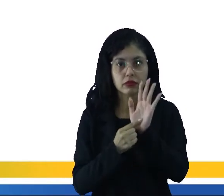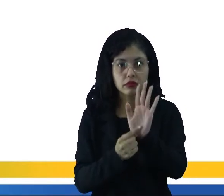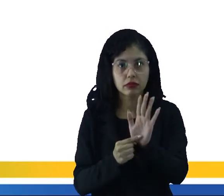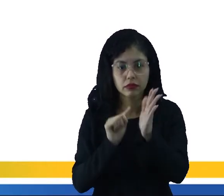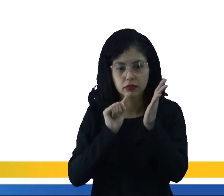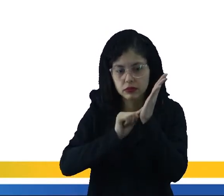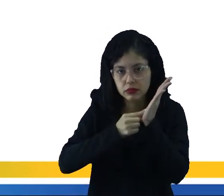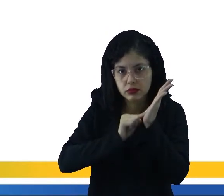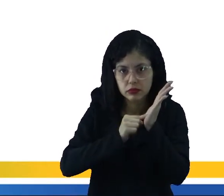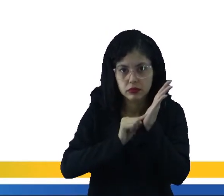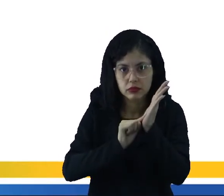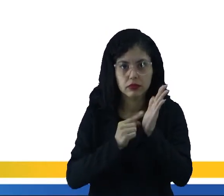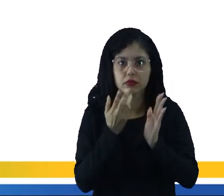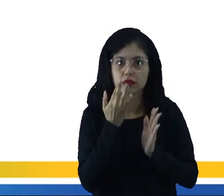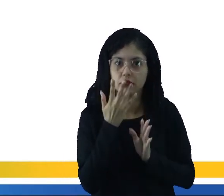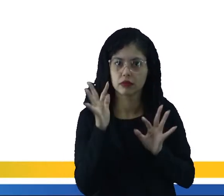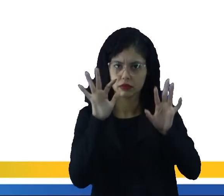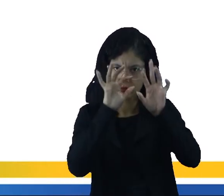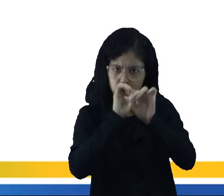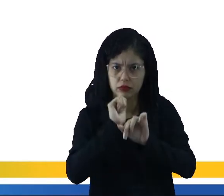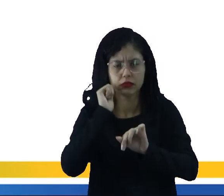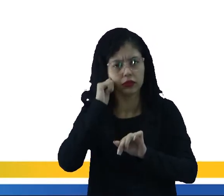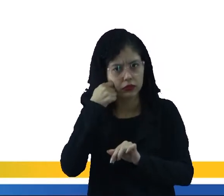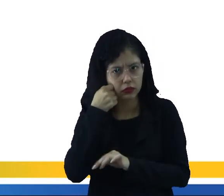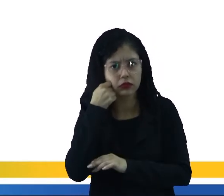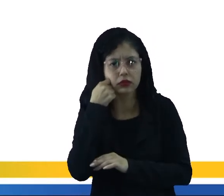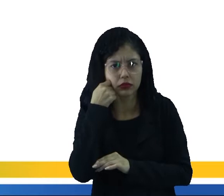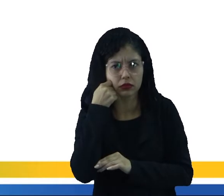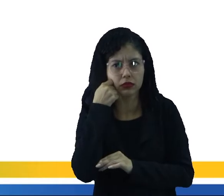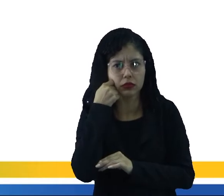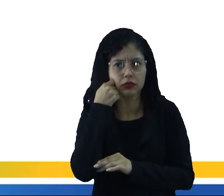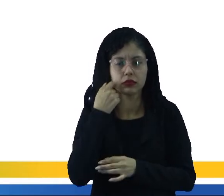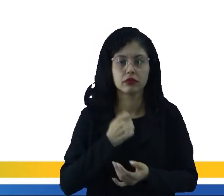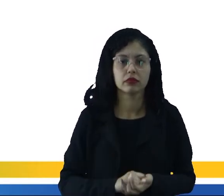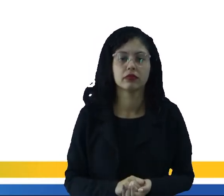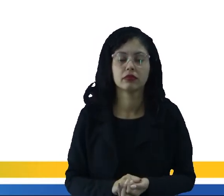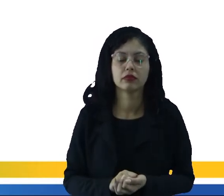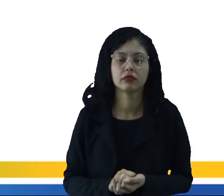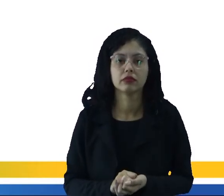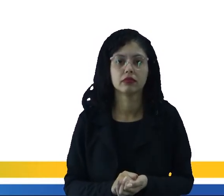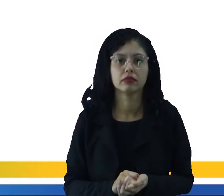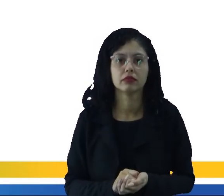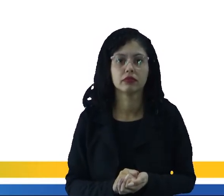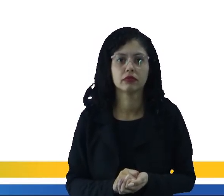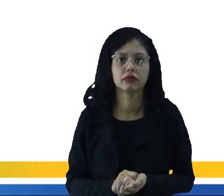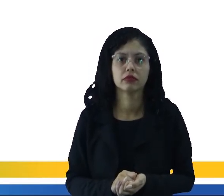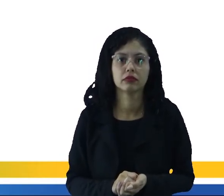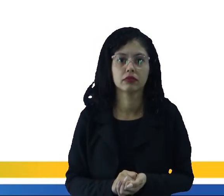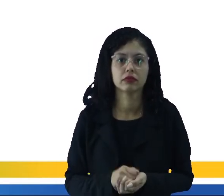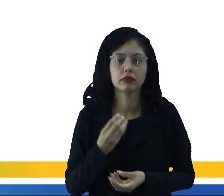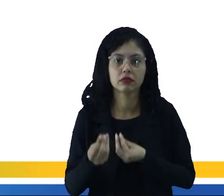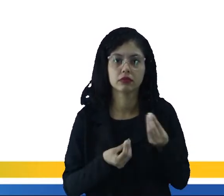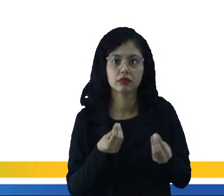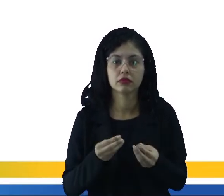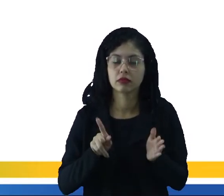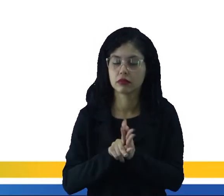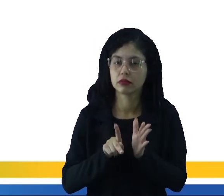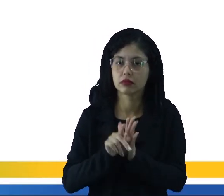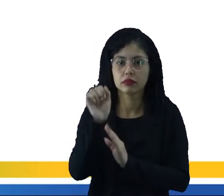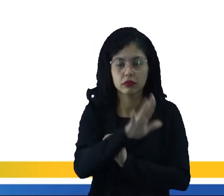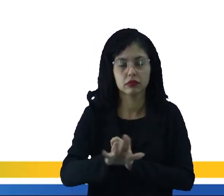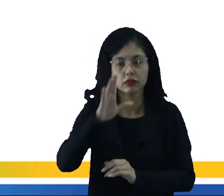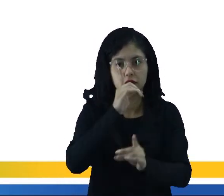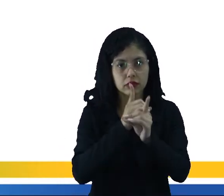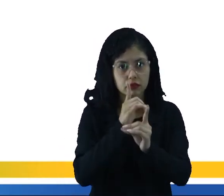um ponto de coloração preta, que é digamos assim, uma convenção internacional para